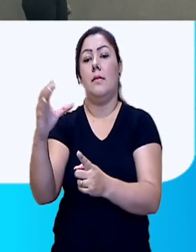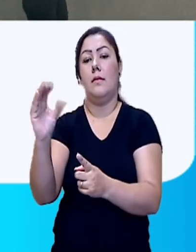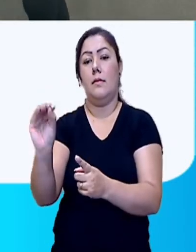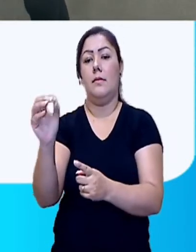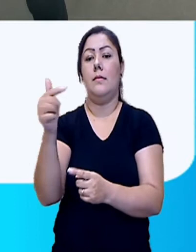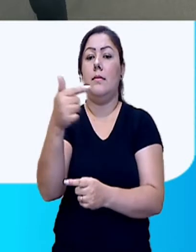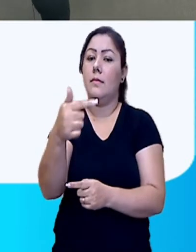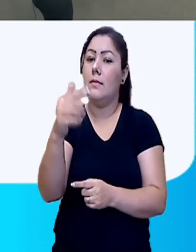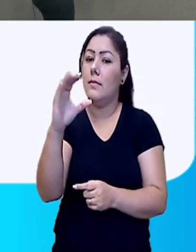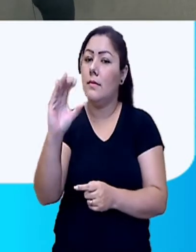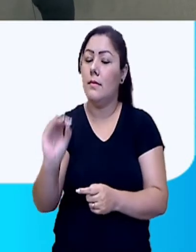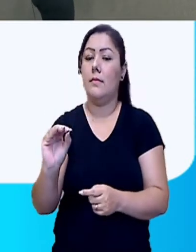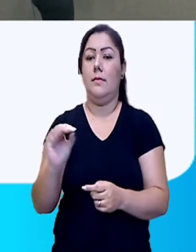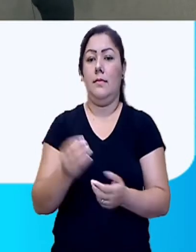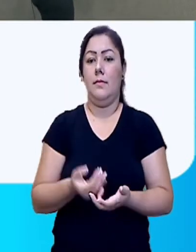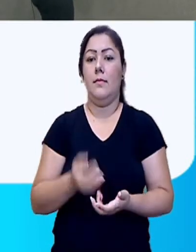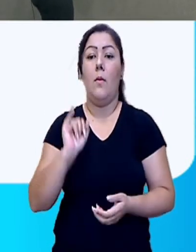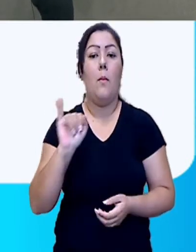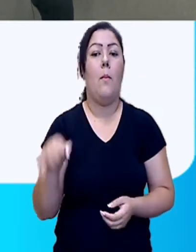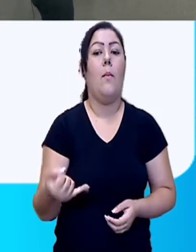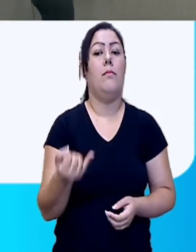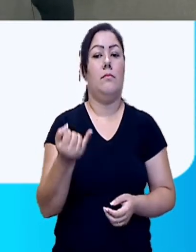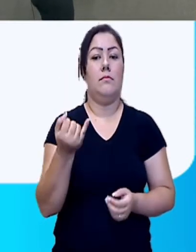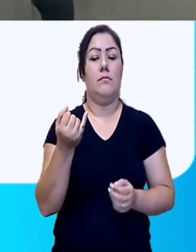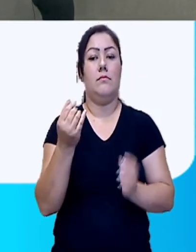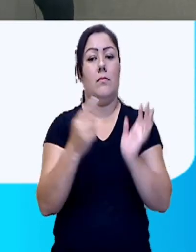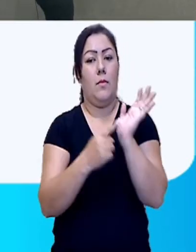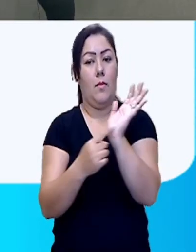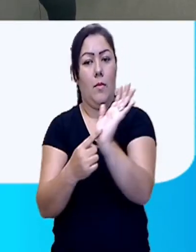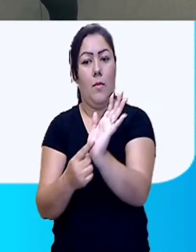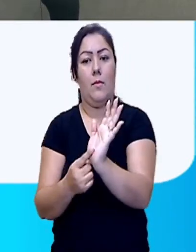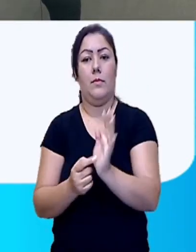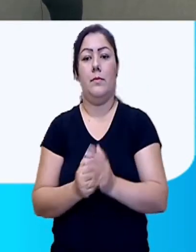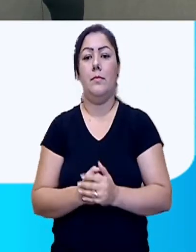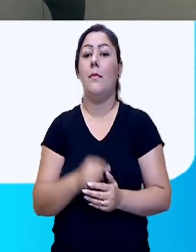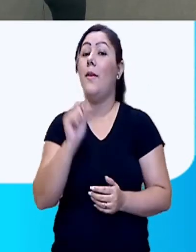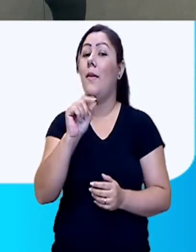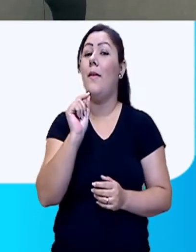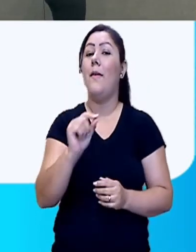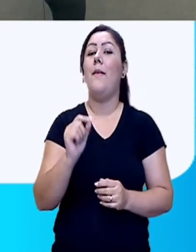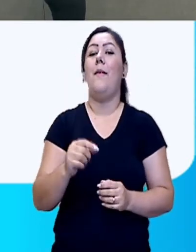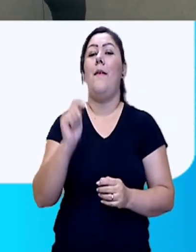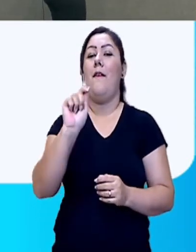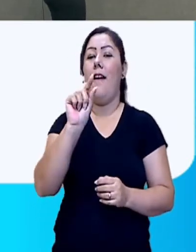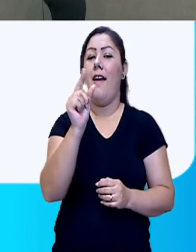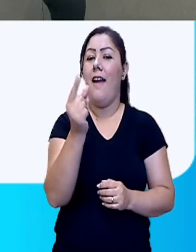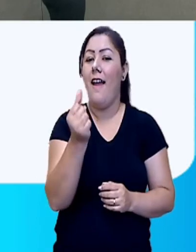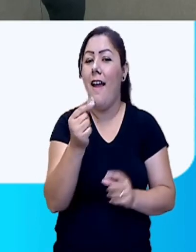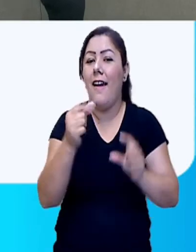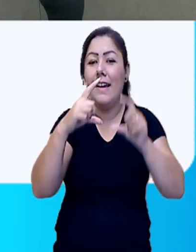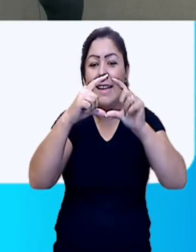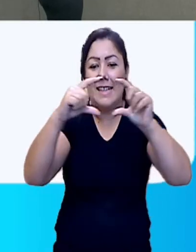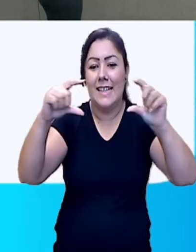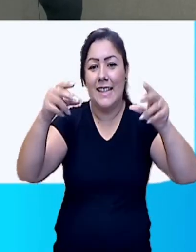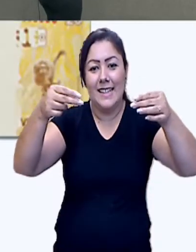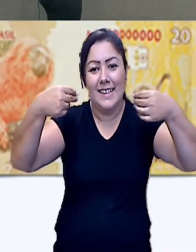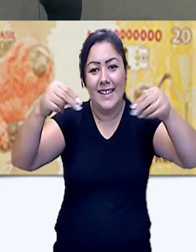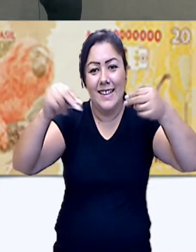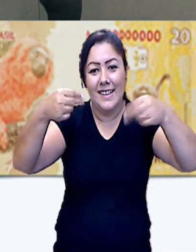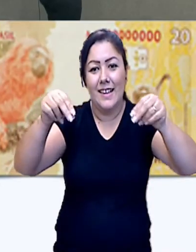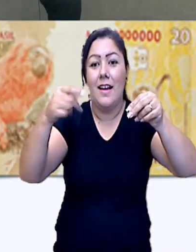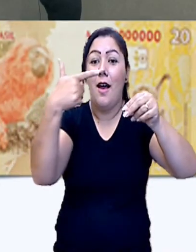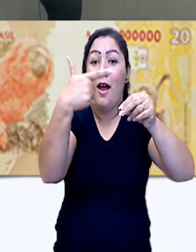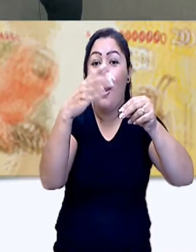vou aproveitar para mostrar para vocês, né? A cédula nova, olha. De 200